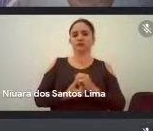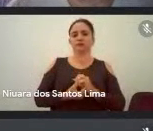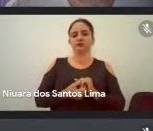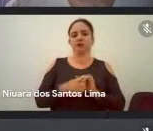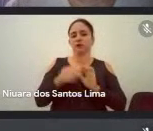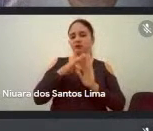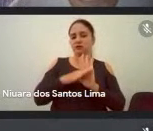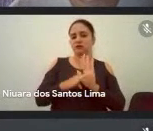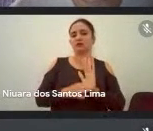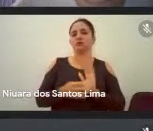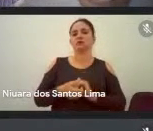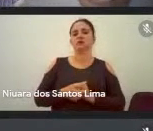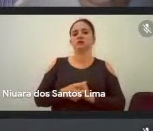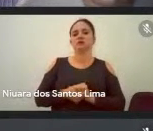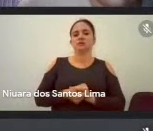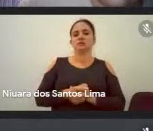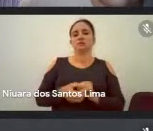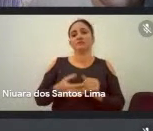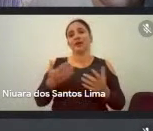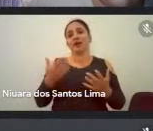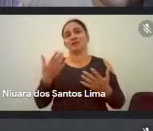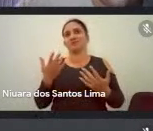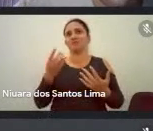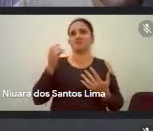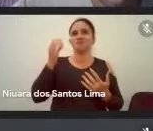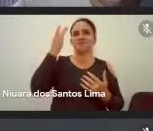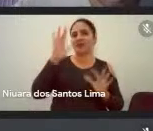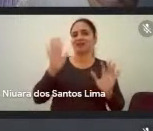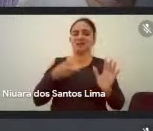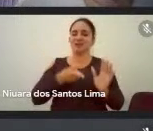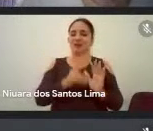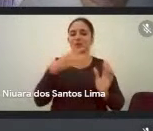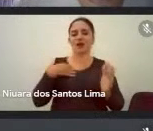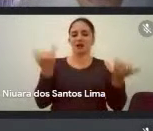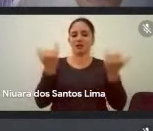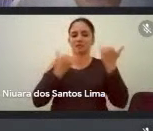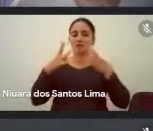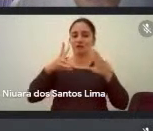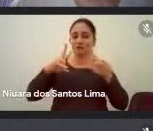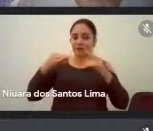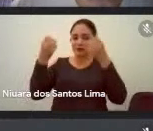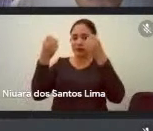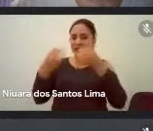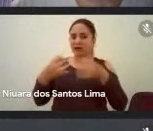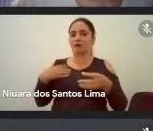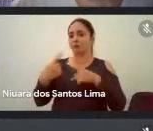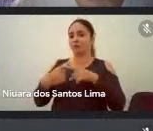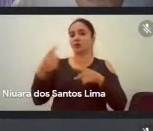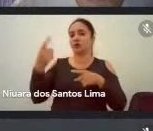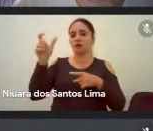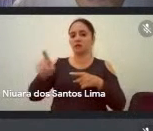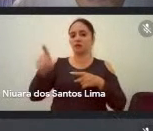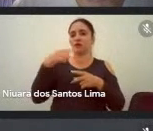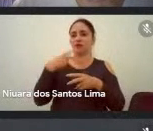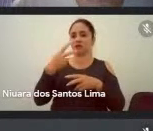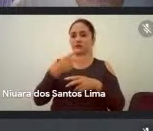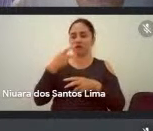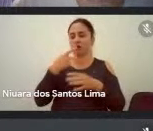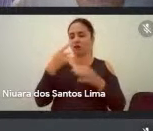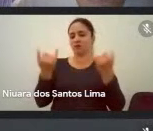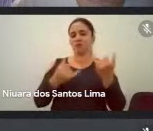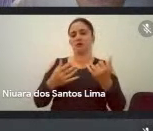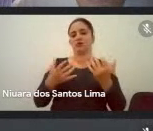E nem sempre os informantes, assim, vão nos dar todas as informações, porque não foram eles que proferiram aqueles